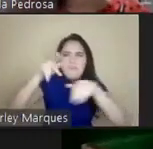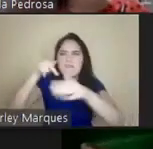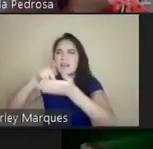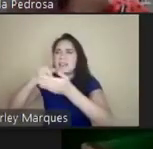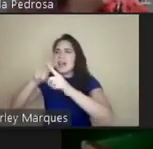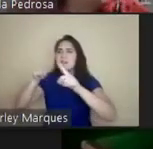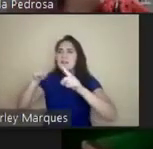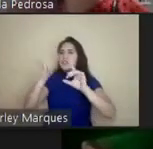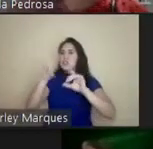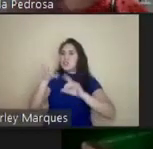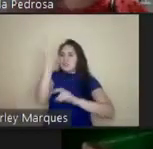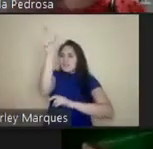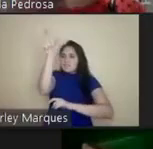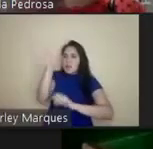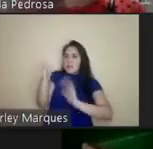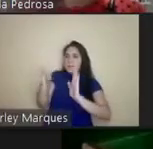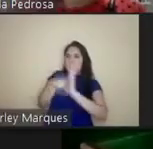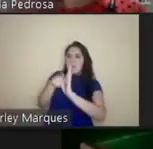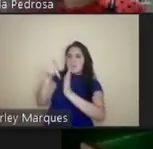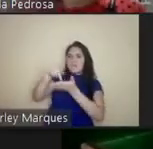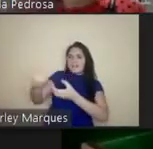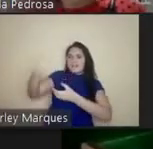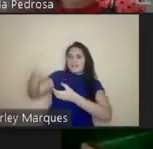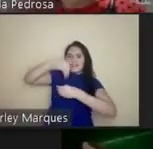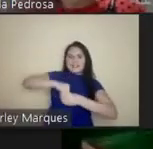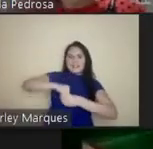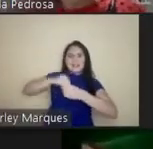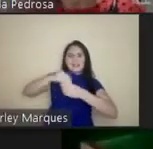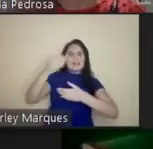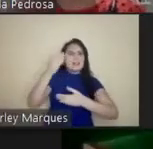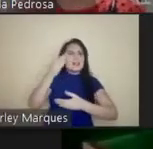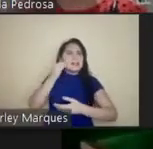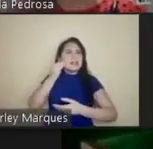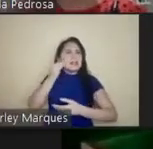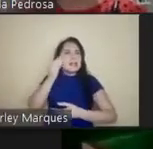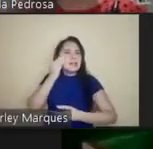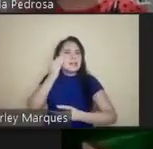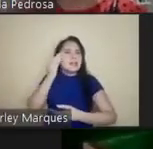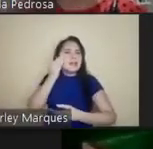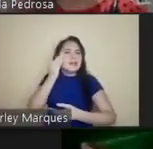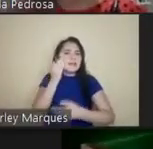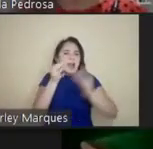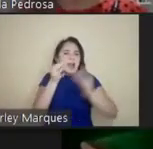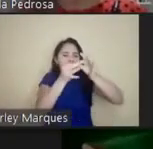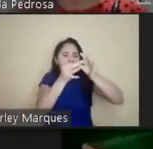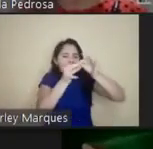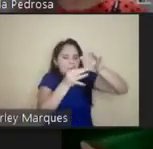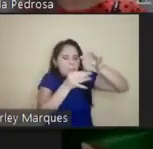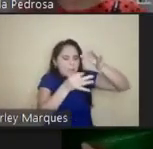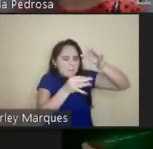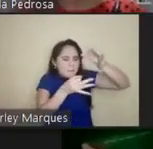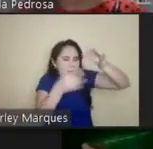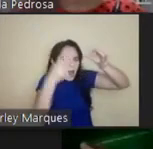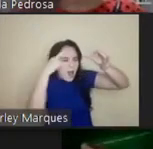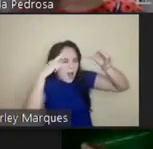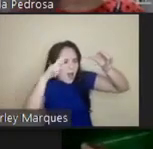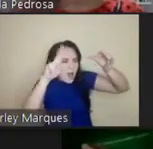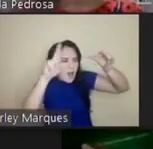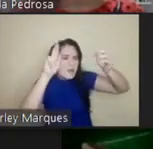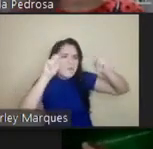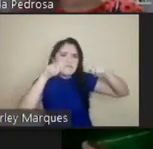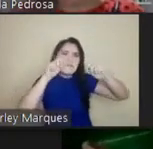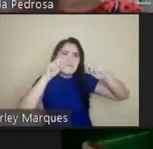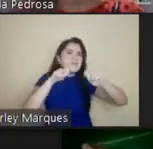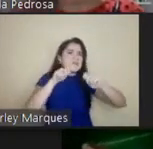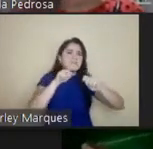E procurando encontrar, se encontrando, entender o fio que ainda vai tecer a razão, talvez me iludo, não